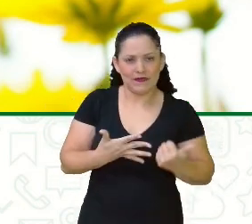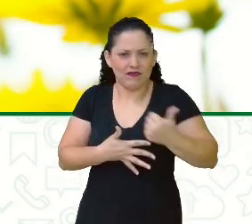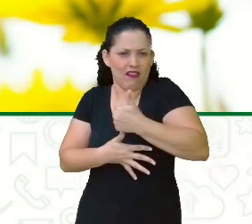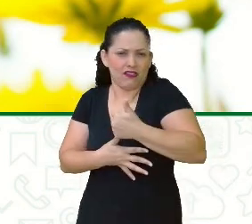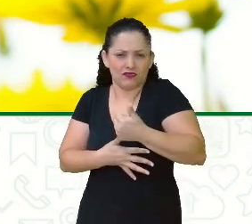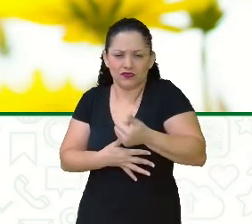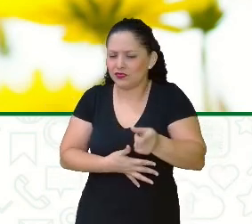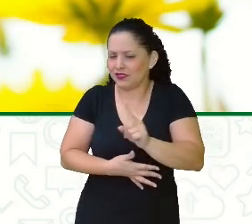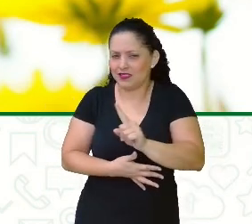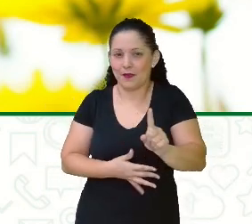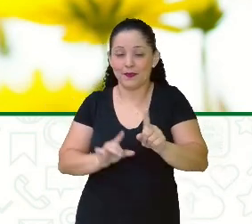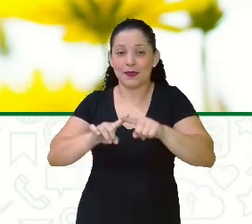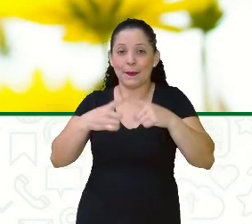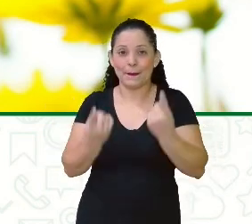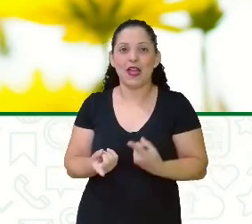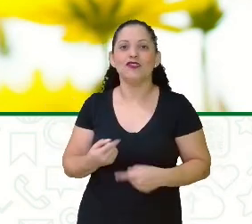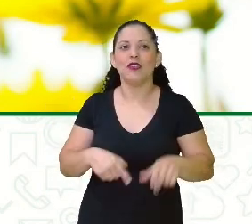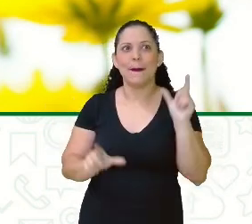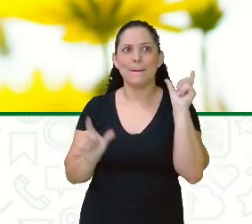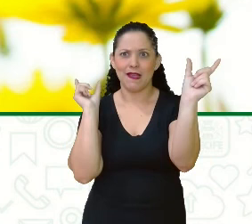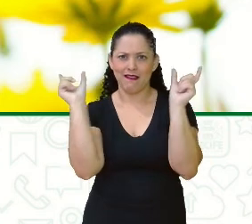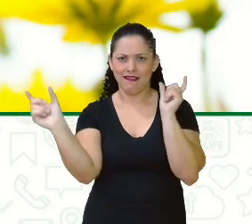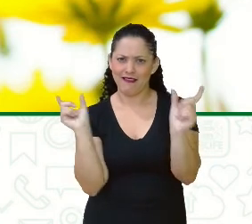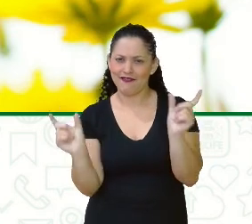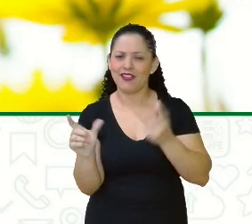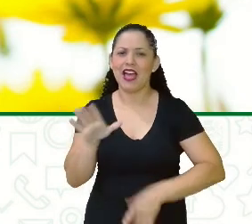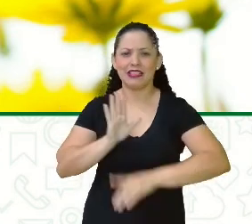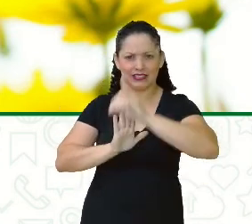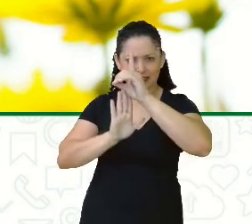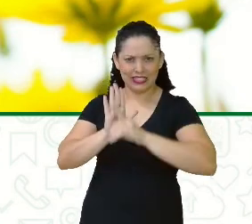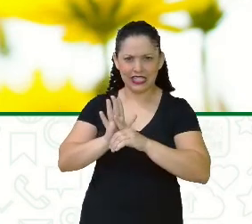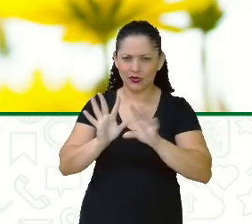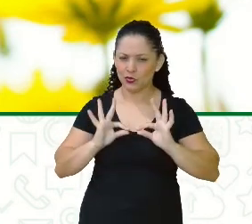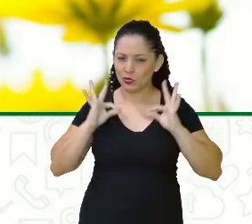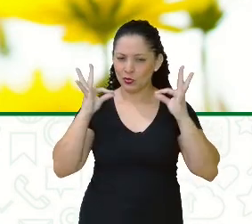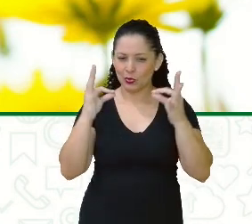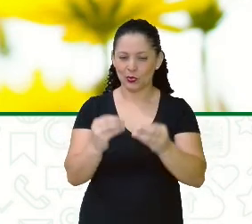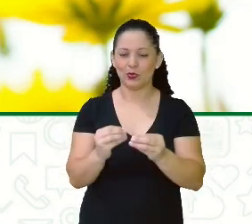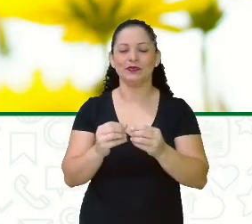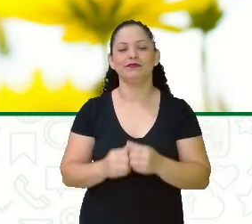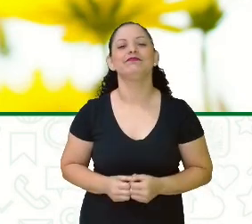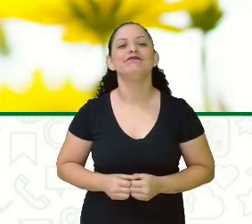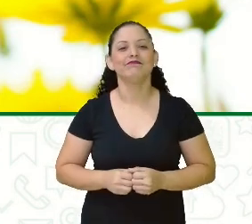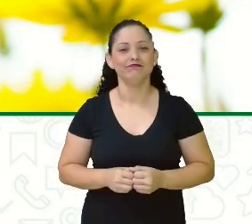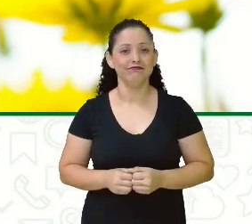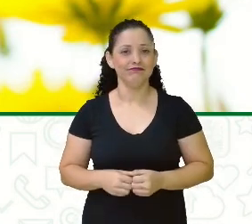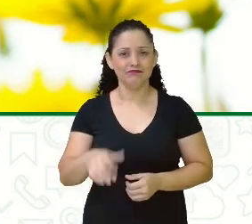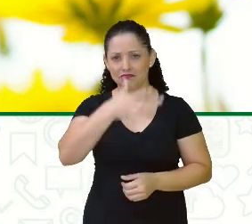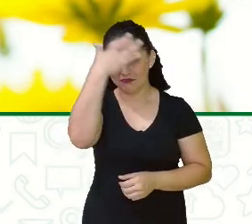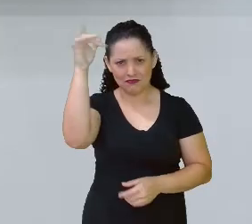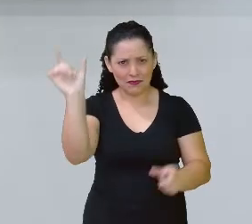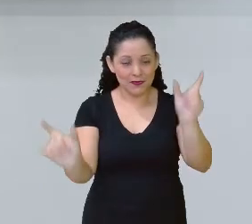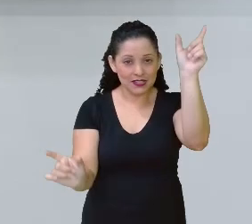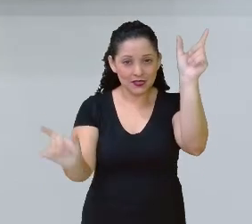pessoas, mas o direito de todos. Todo mundo pode